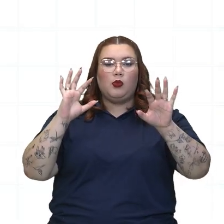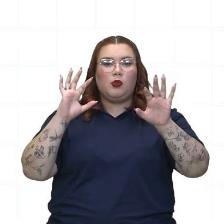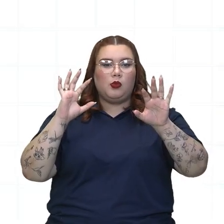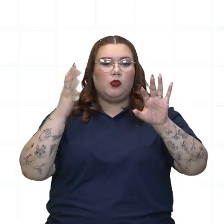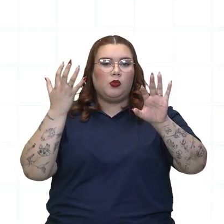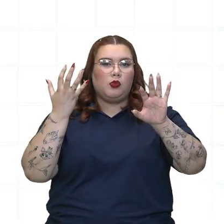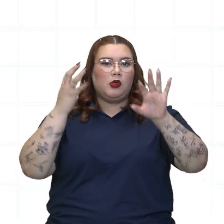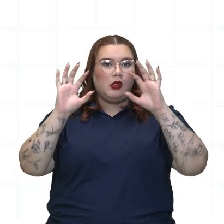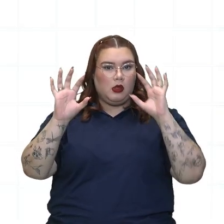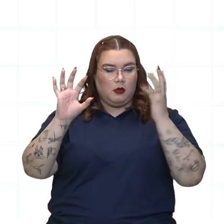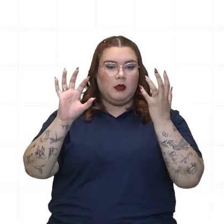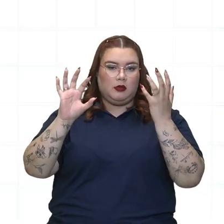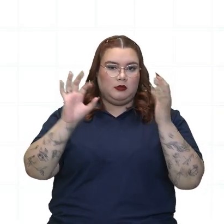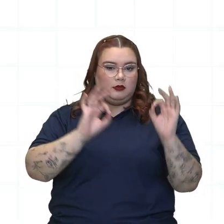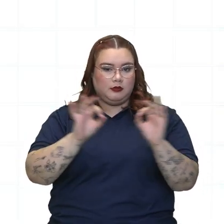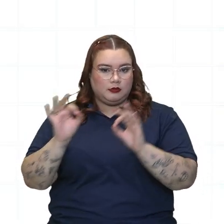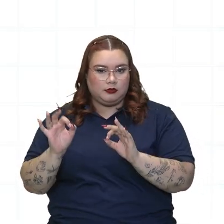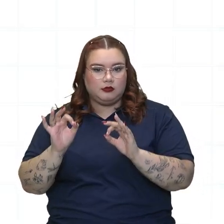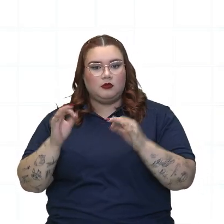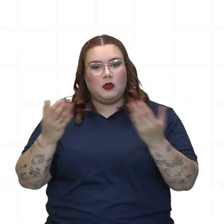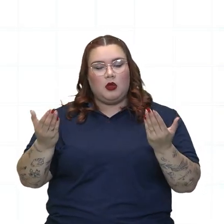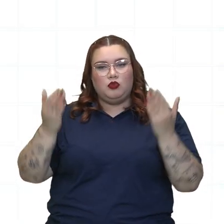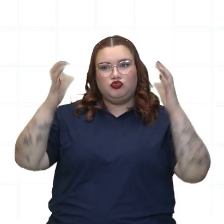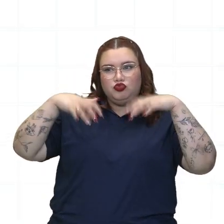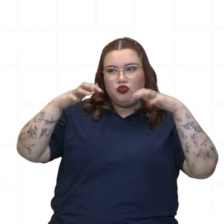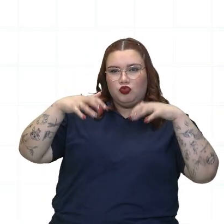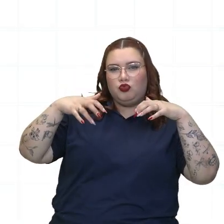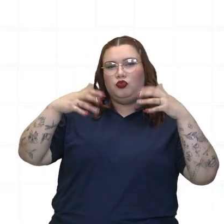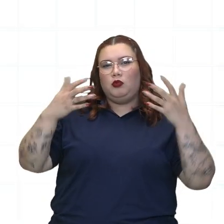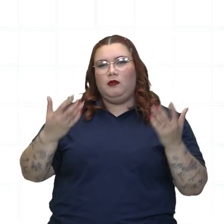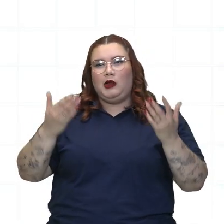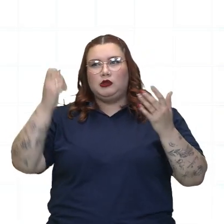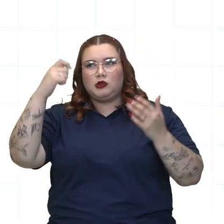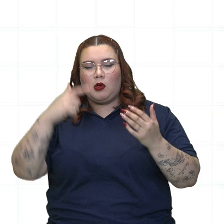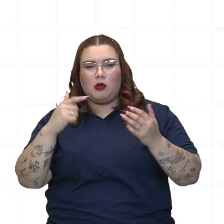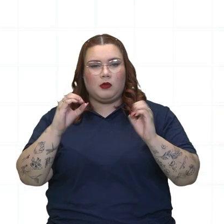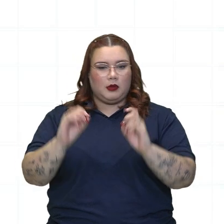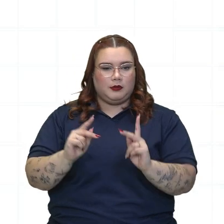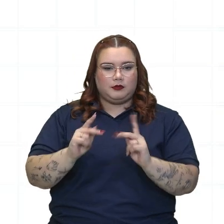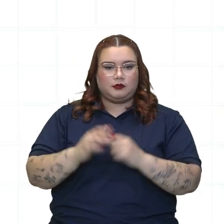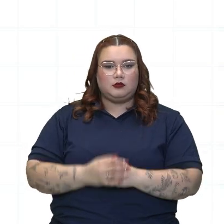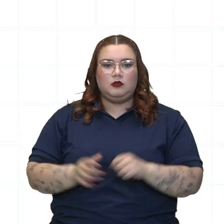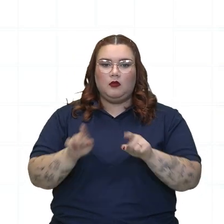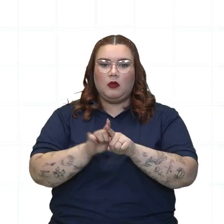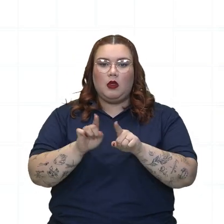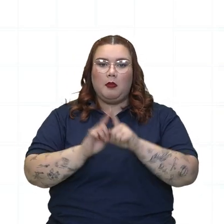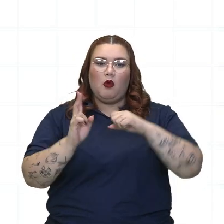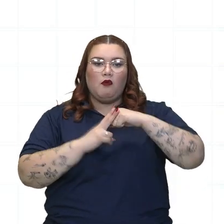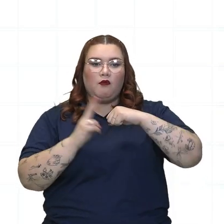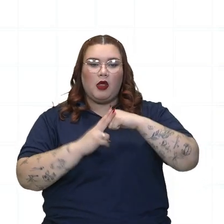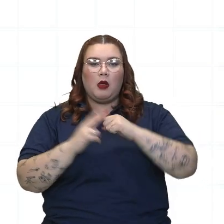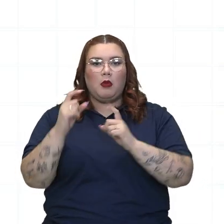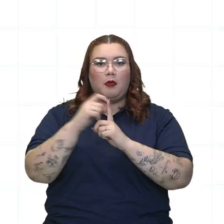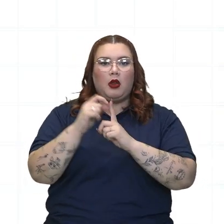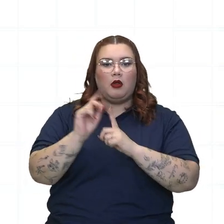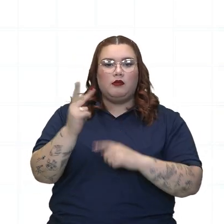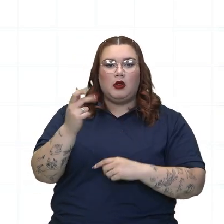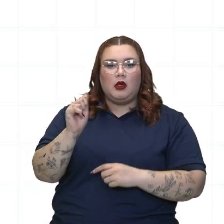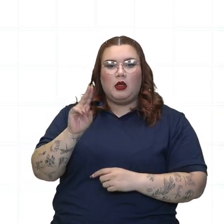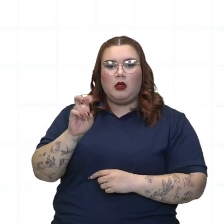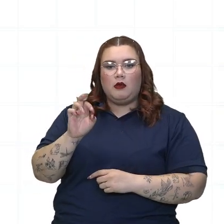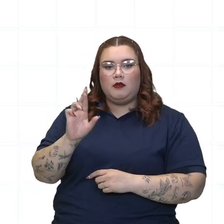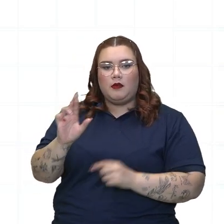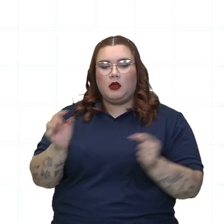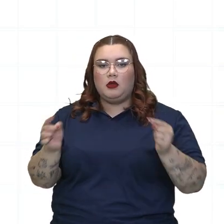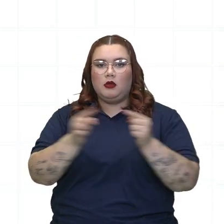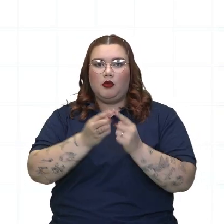né? Do tempo, da chuva e assim por diante, tá? E também o verbo haver, no sentido de existir.